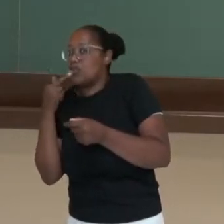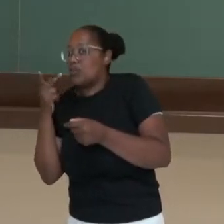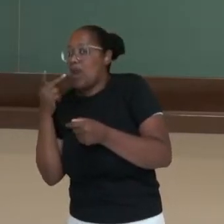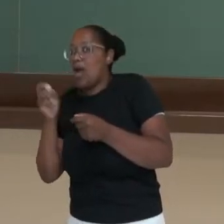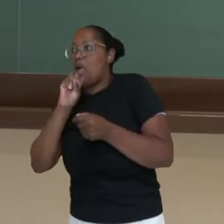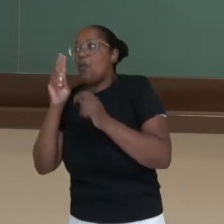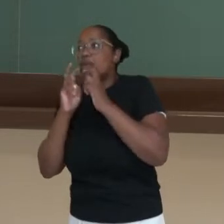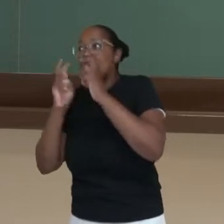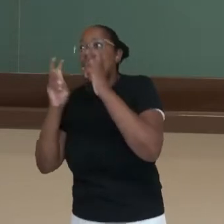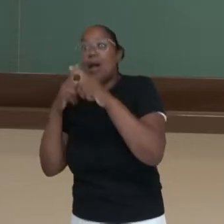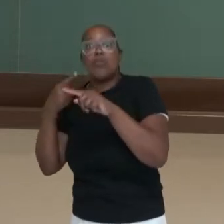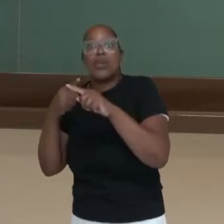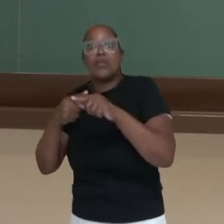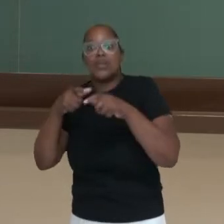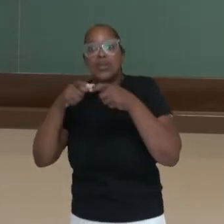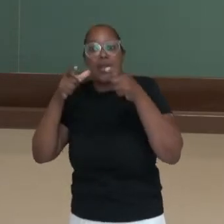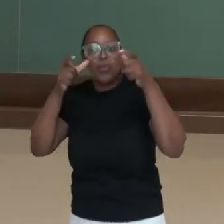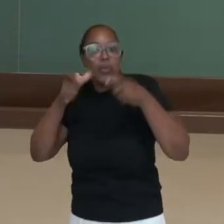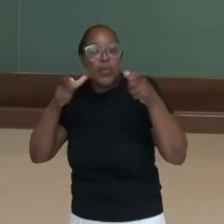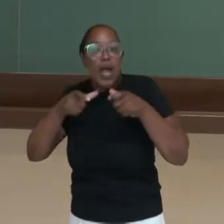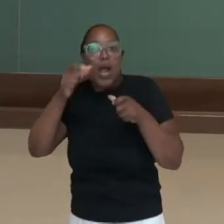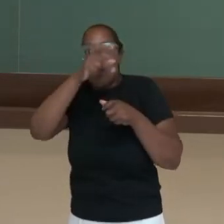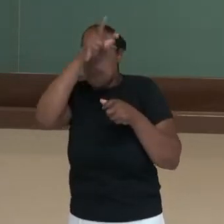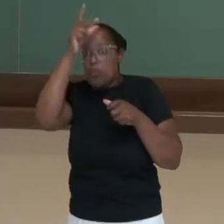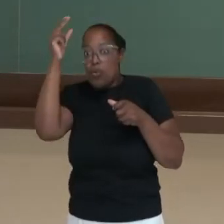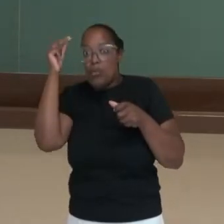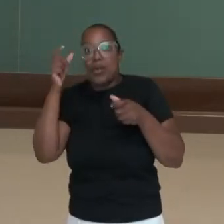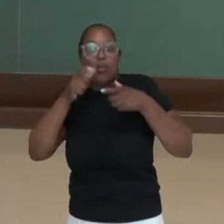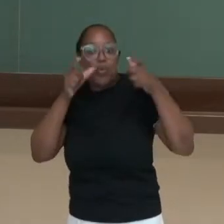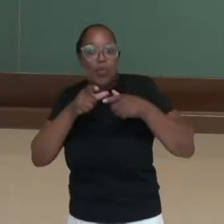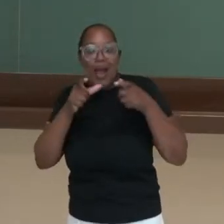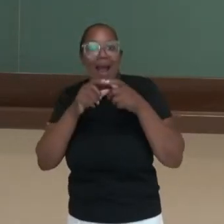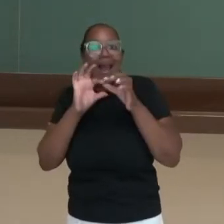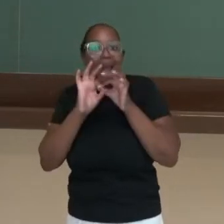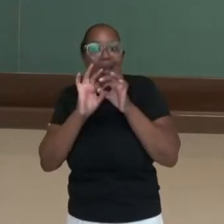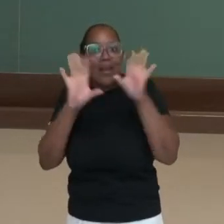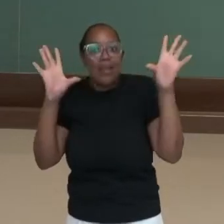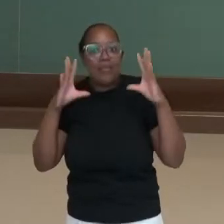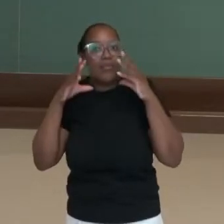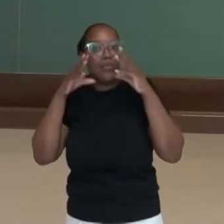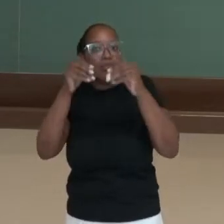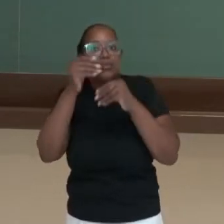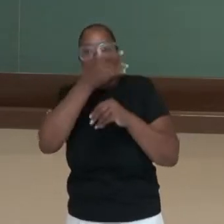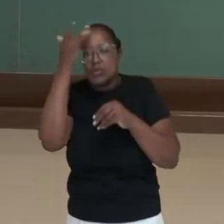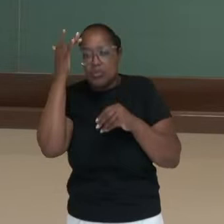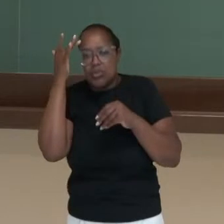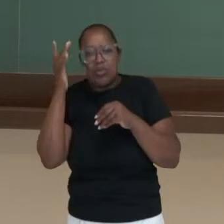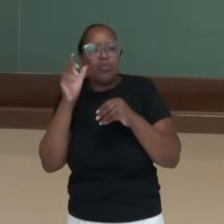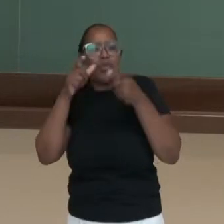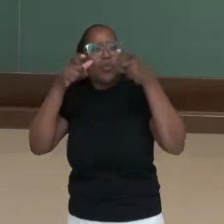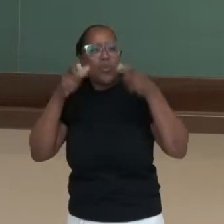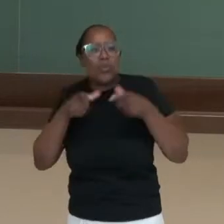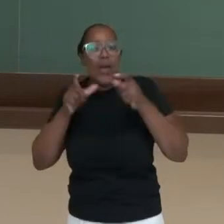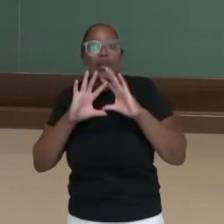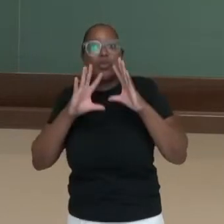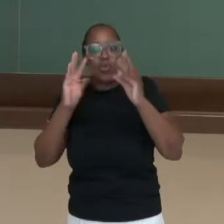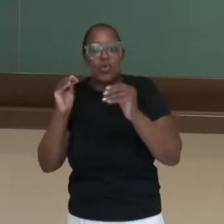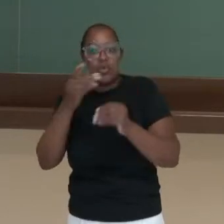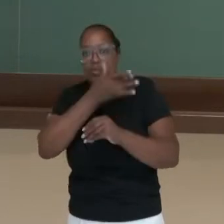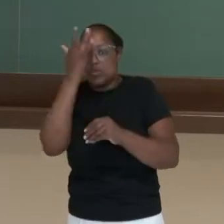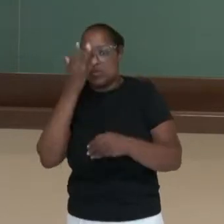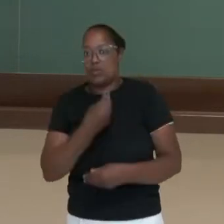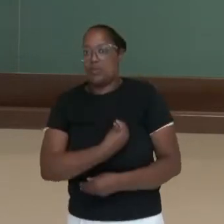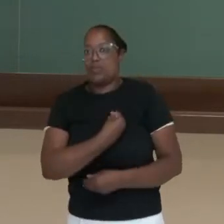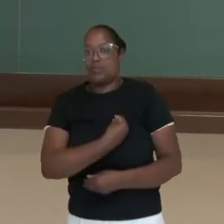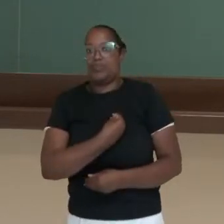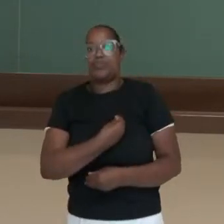significa isso? Eu estou num lugar que é comum a todos. Eu estou num lugar onde a população vive, né? Um